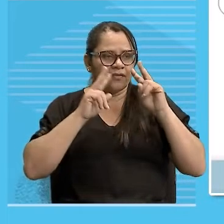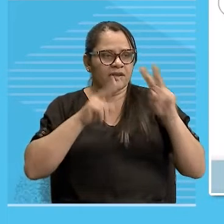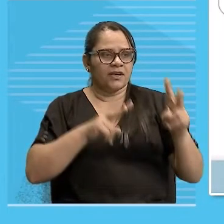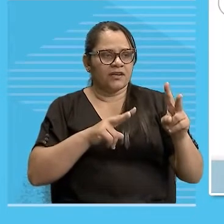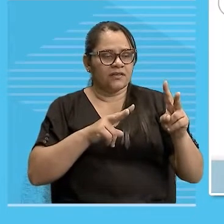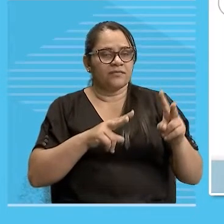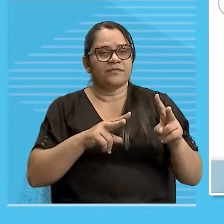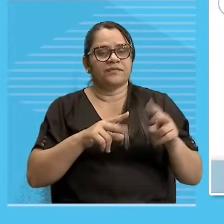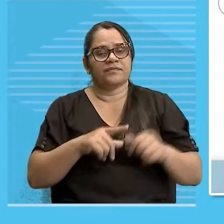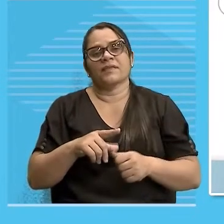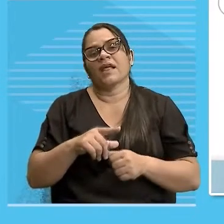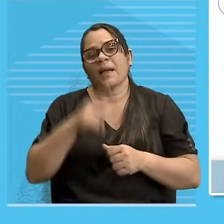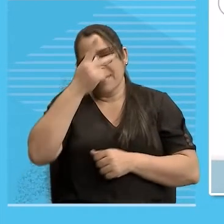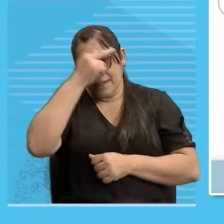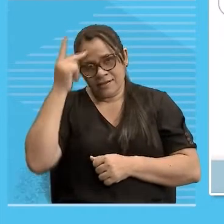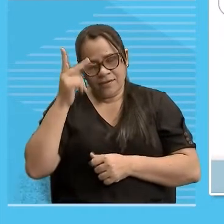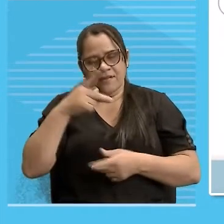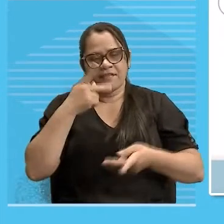alunos